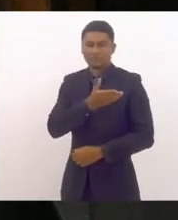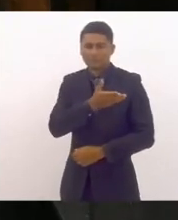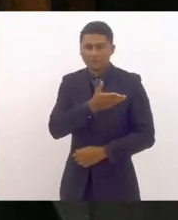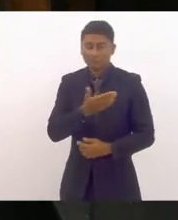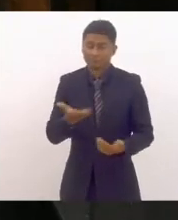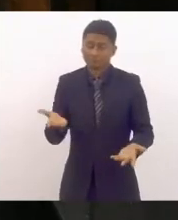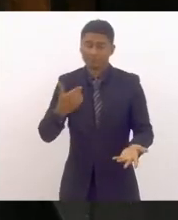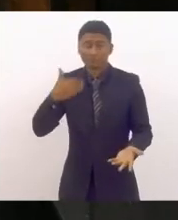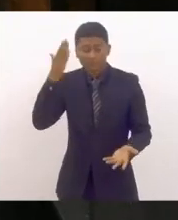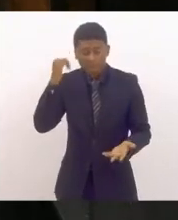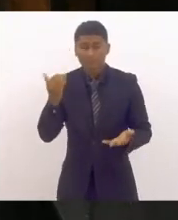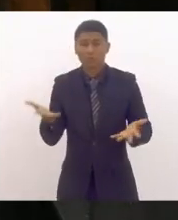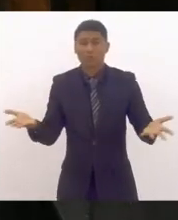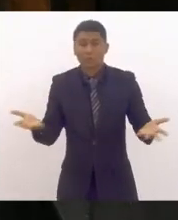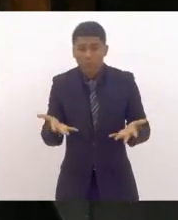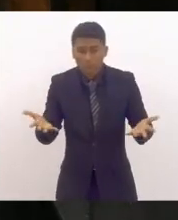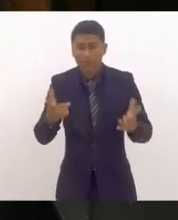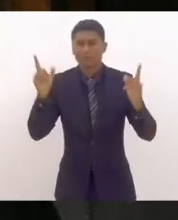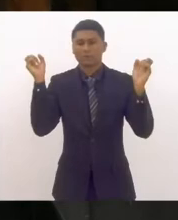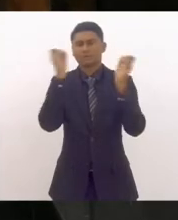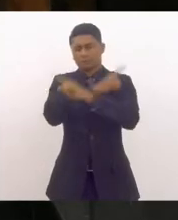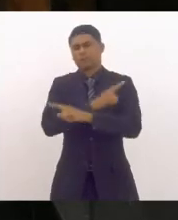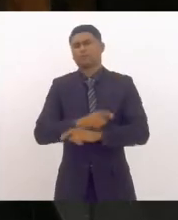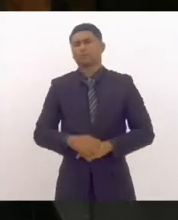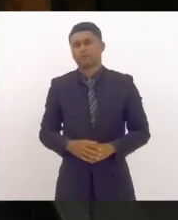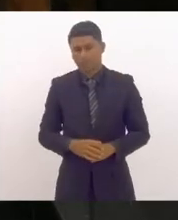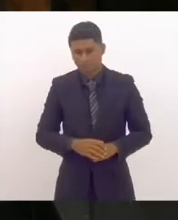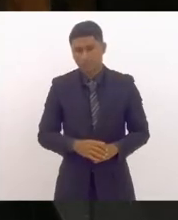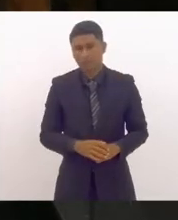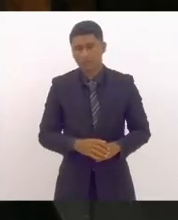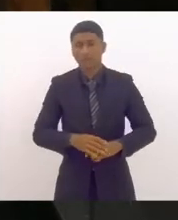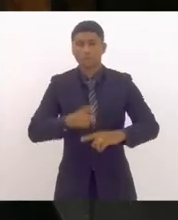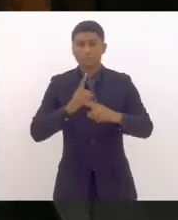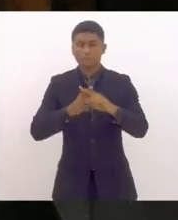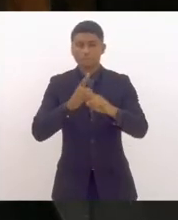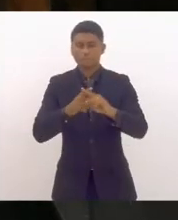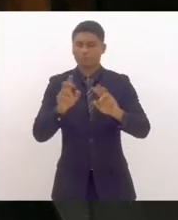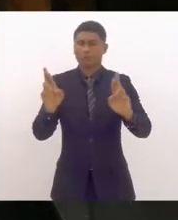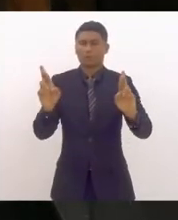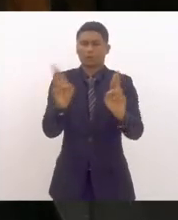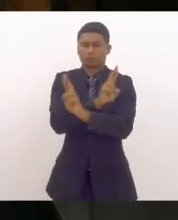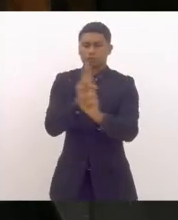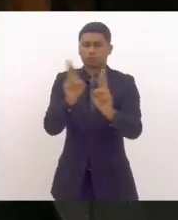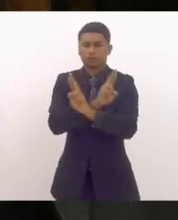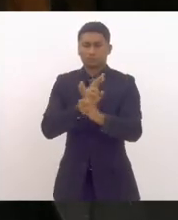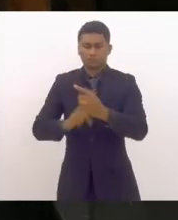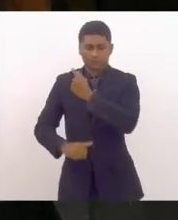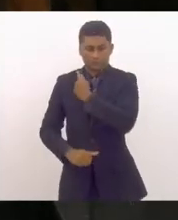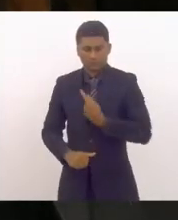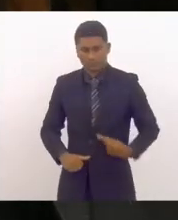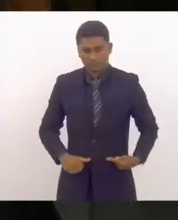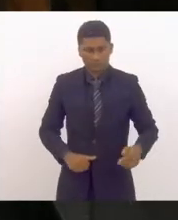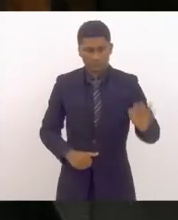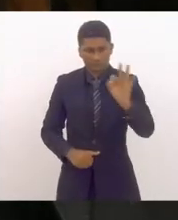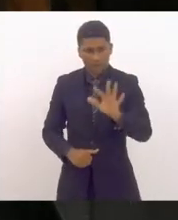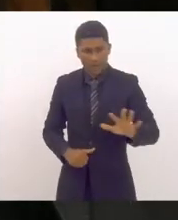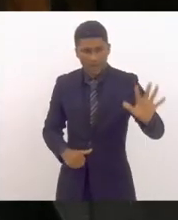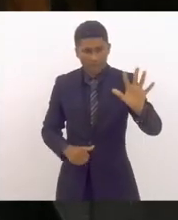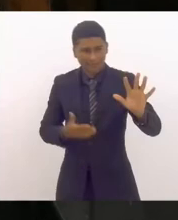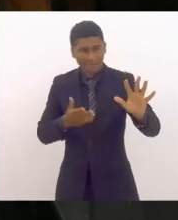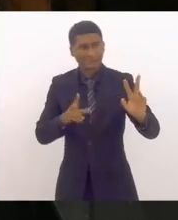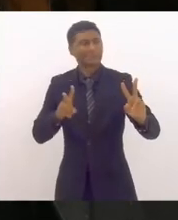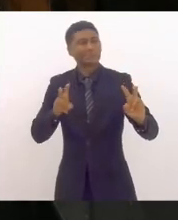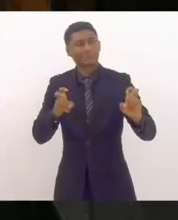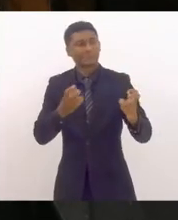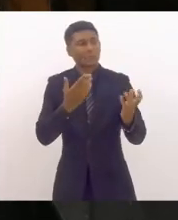atual é difícil o tema relação pactuada com o Governo Federal para enfrentar esse tema quero